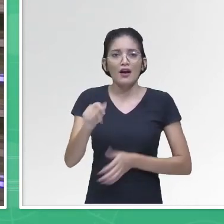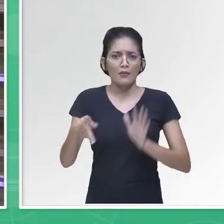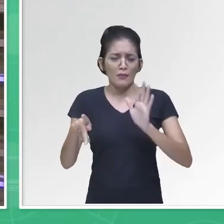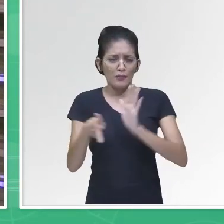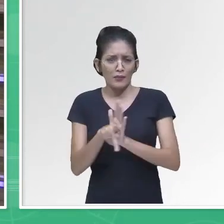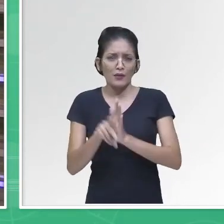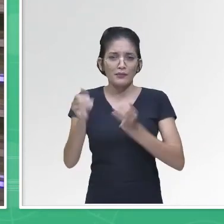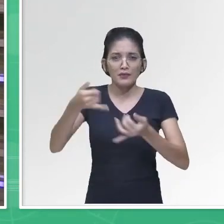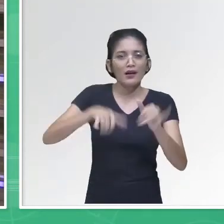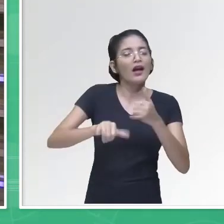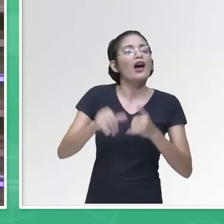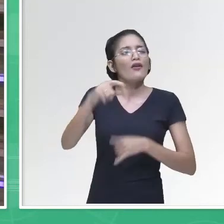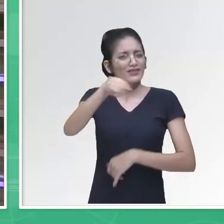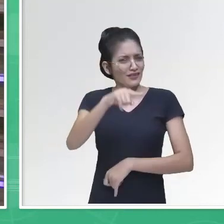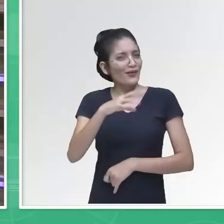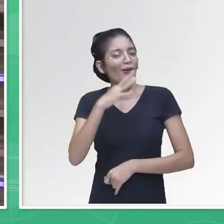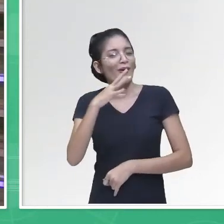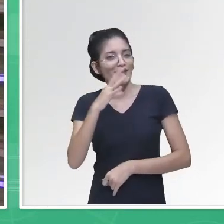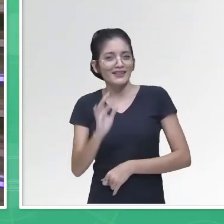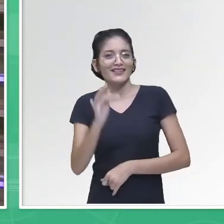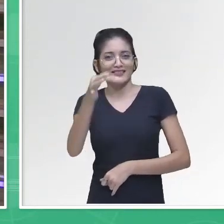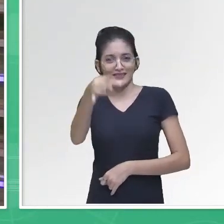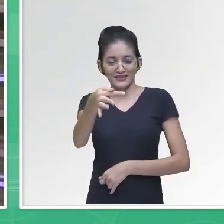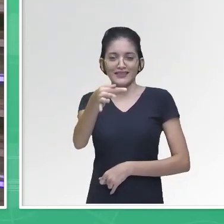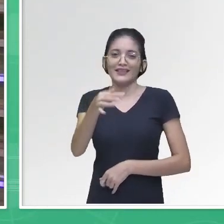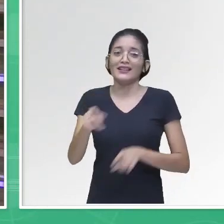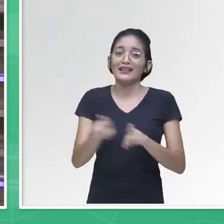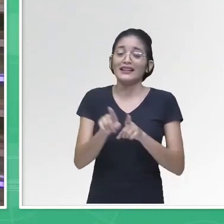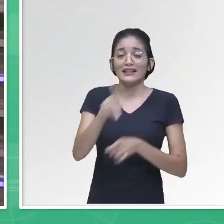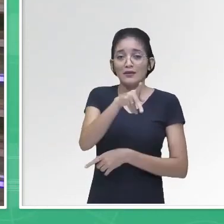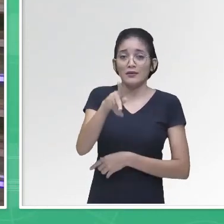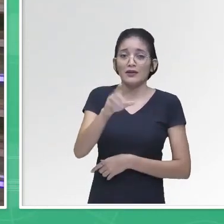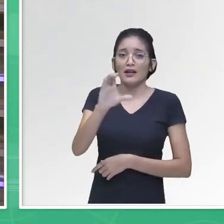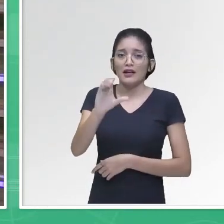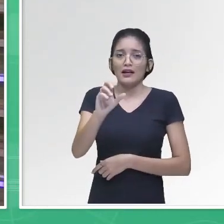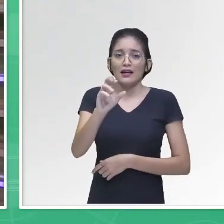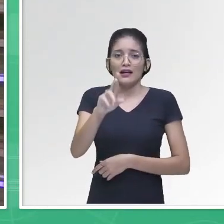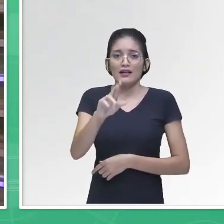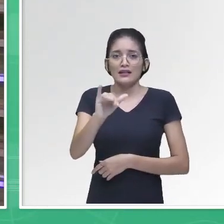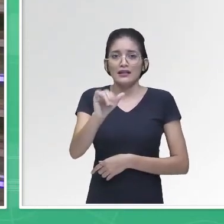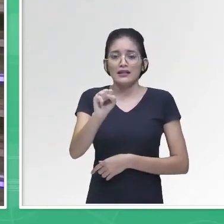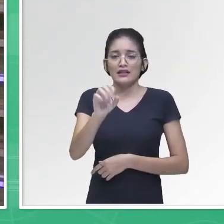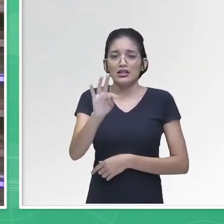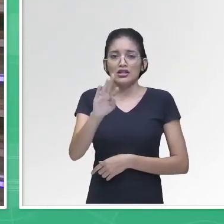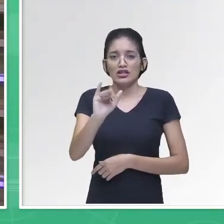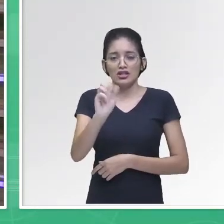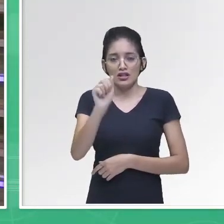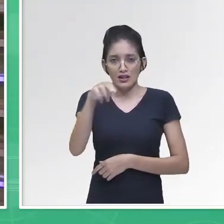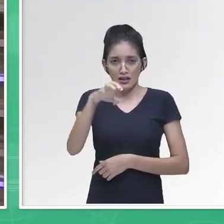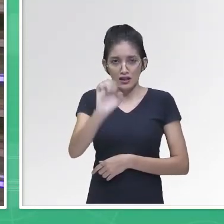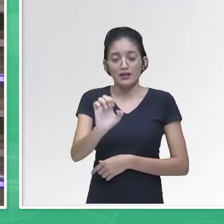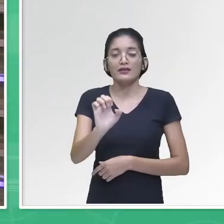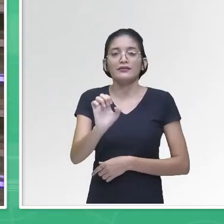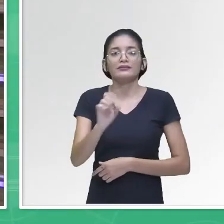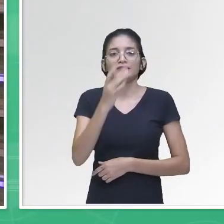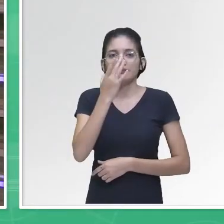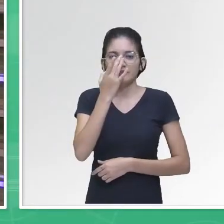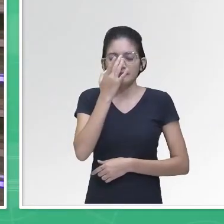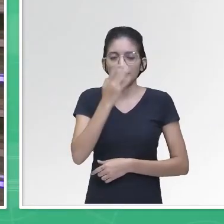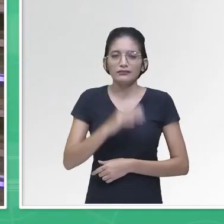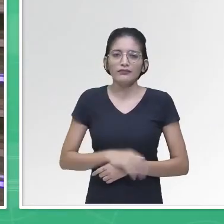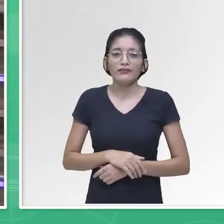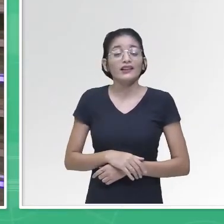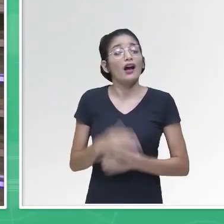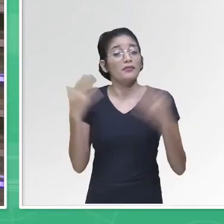ter o privilégio de conhecer a professora Yara e a professora Cristiane, tá? E ela tá aí dando